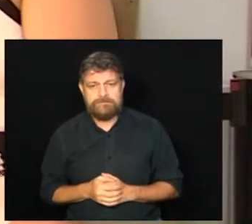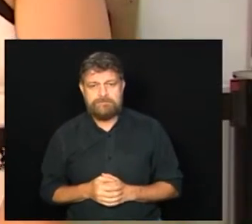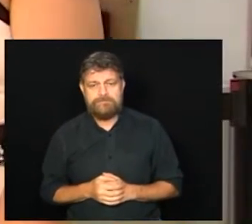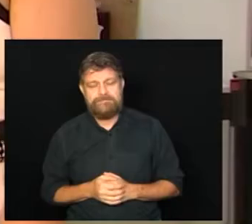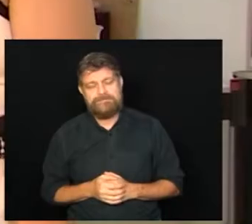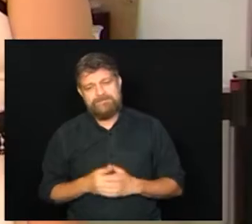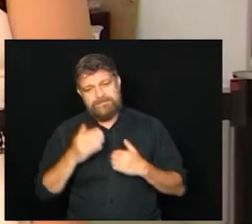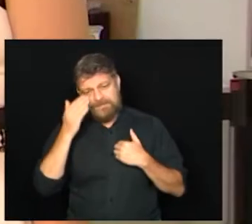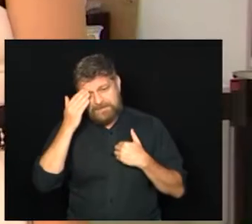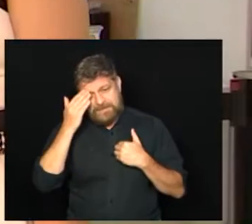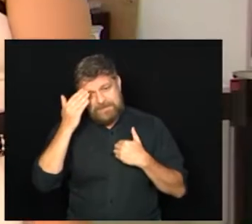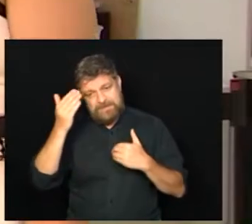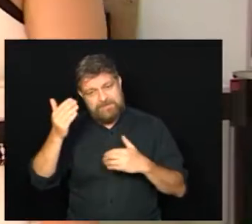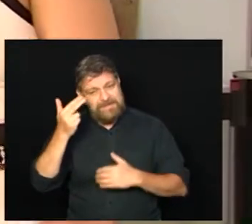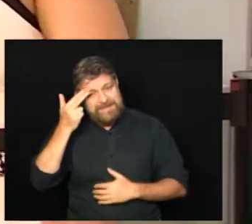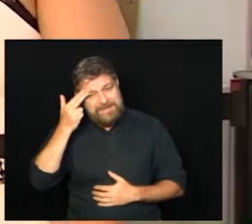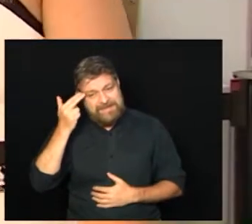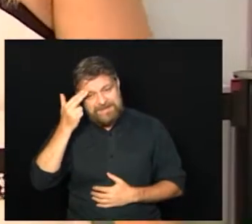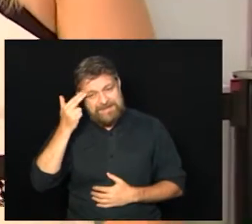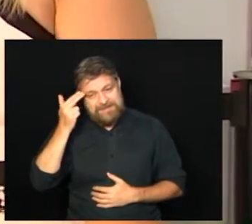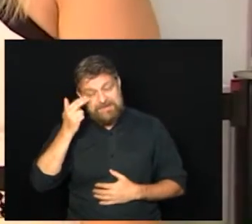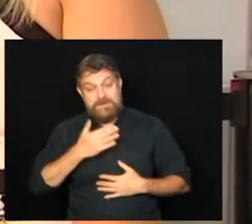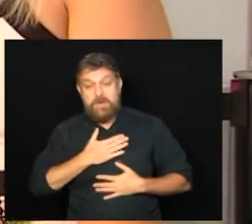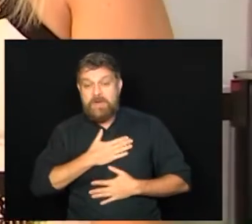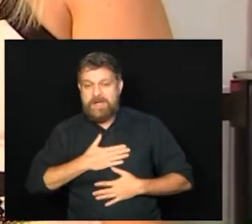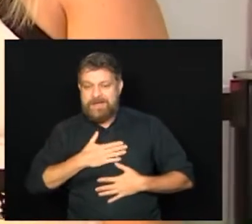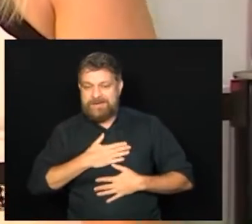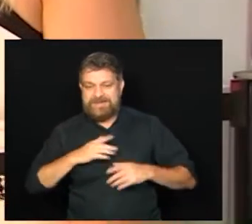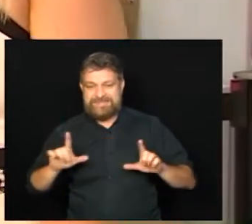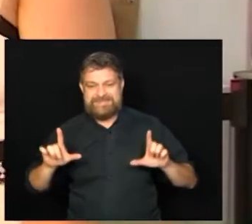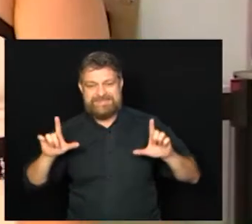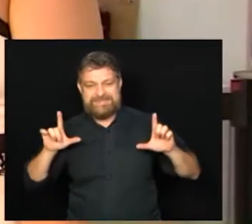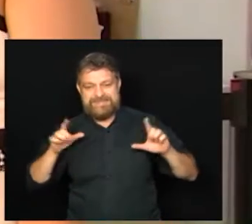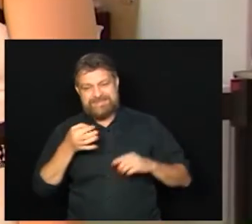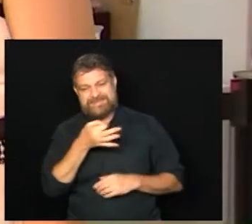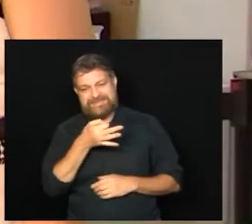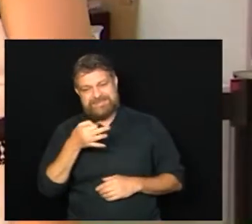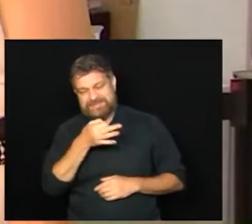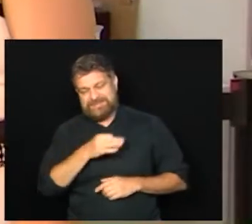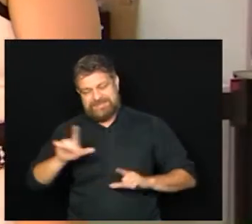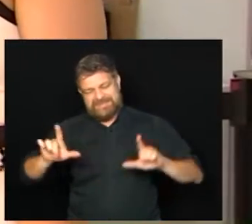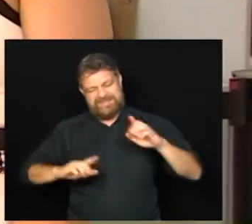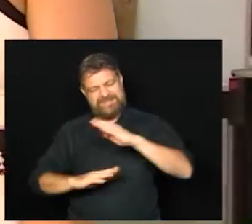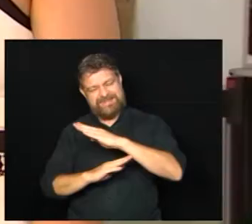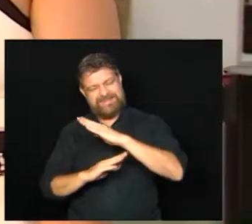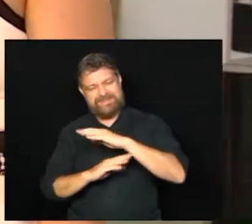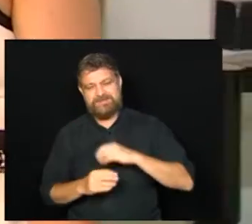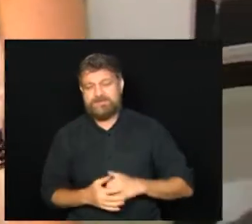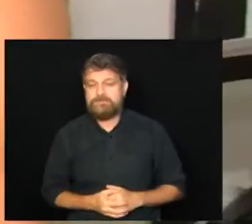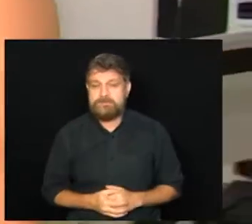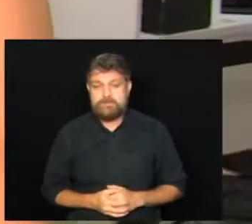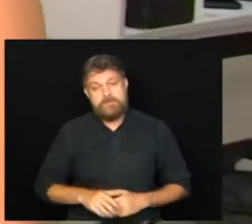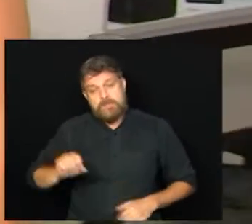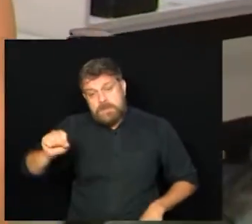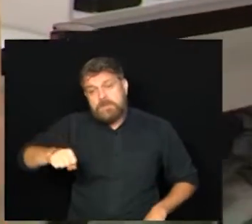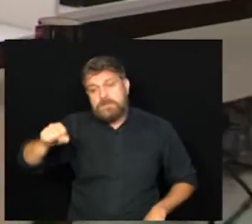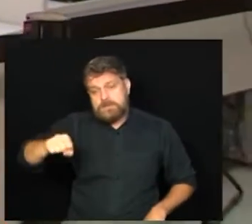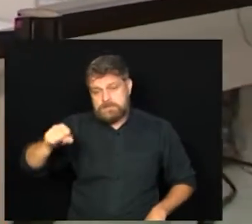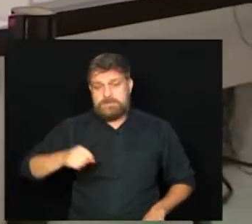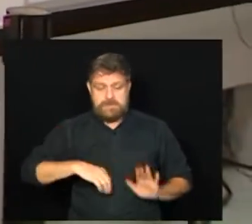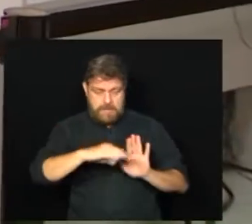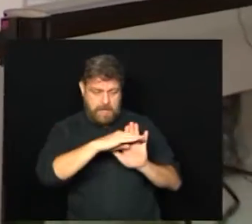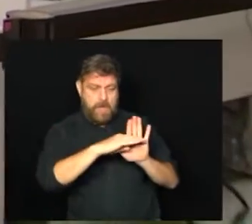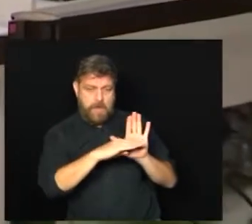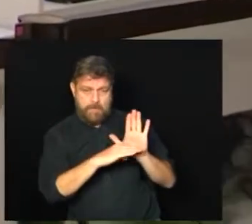Muito obrigada, Gabriel. Muito obrigada. É um prazer, viu, sempre estar com vocês, TV Câmara. Sim, Gabriel, é um programa, como eu disse,